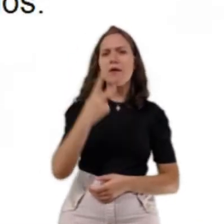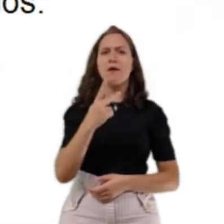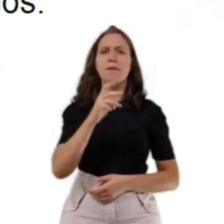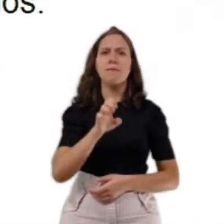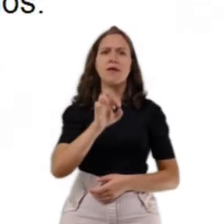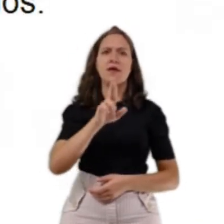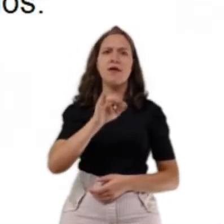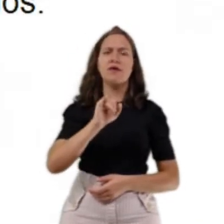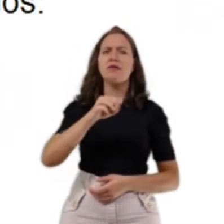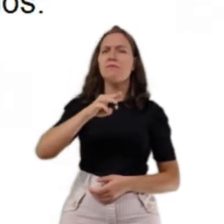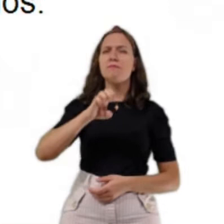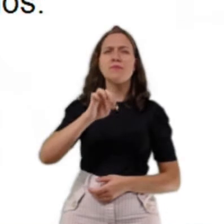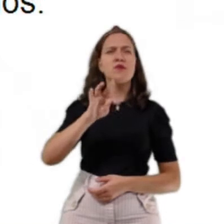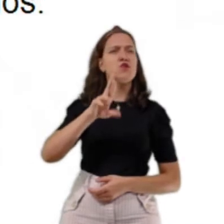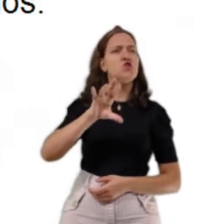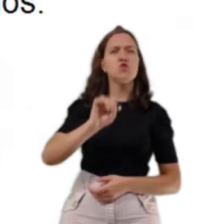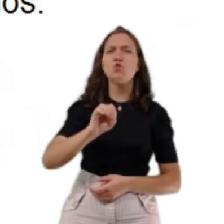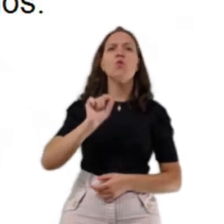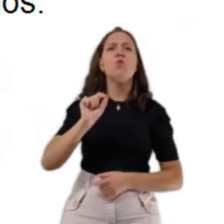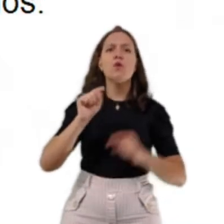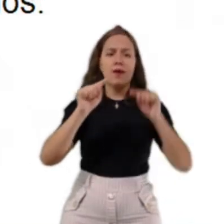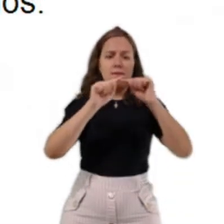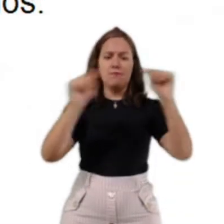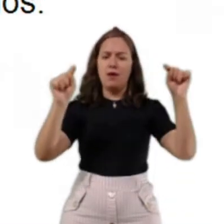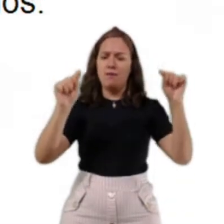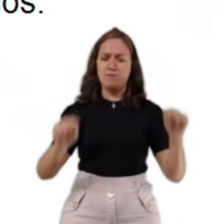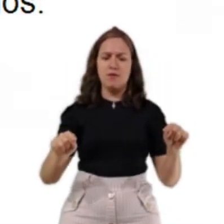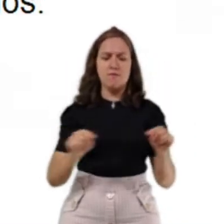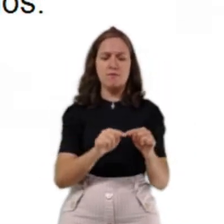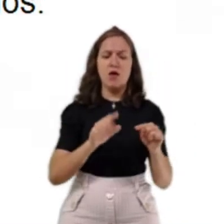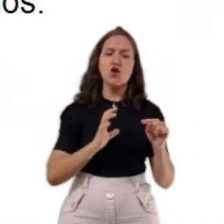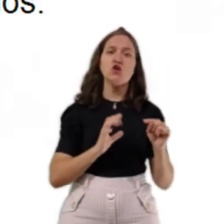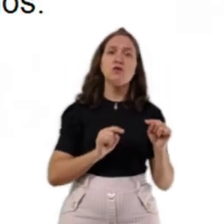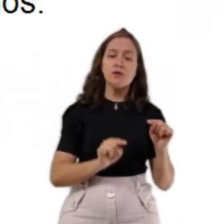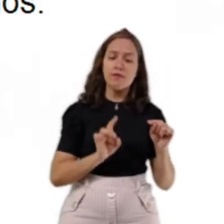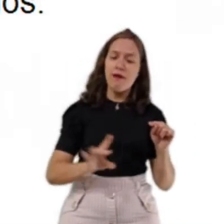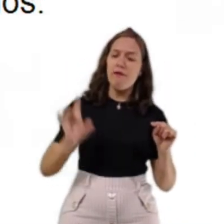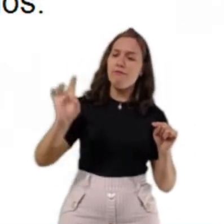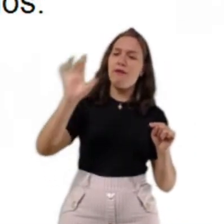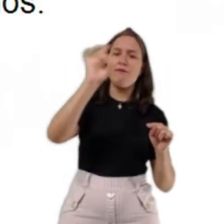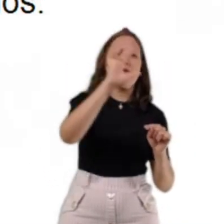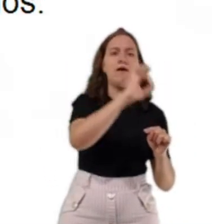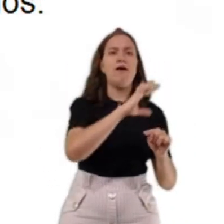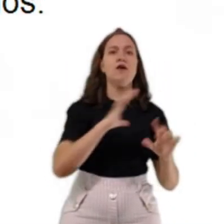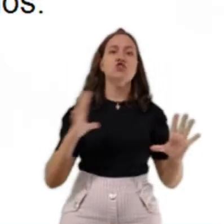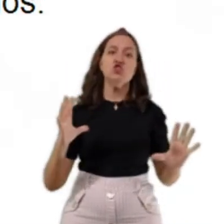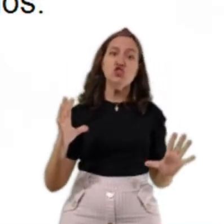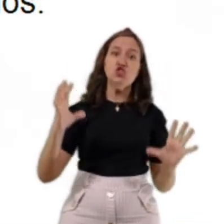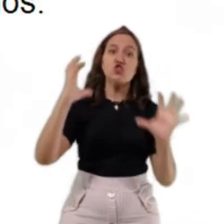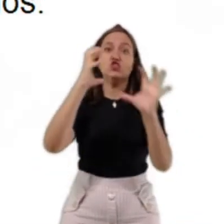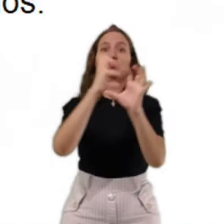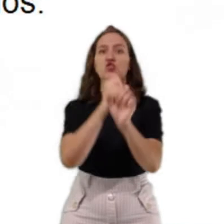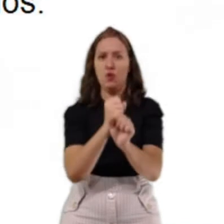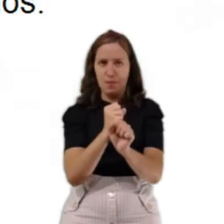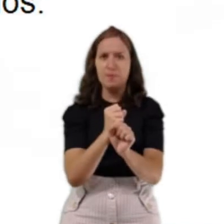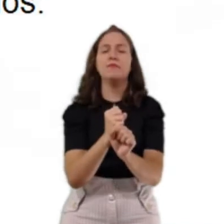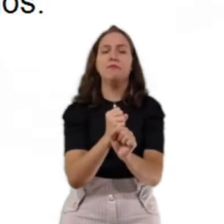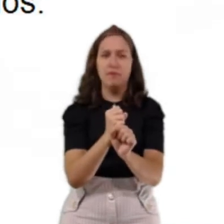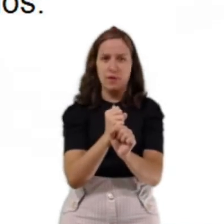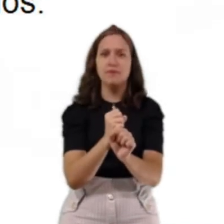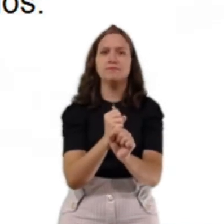perímetro é a soma de todos os lados ou melhorando esse conceito é a medida de todo seu